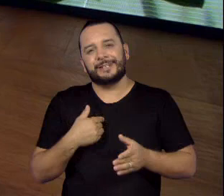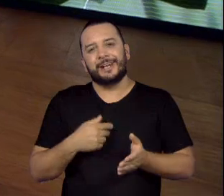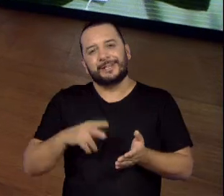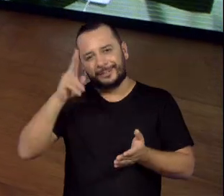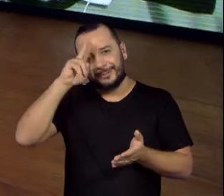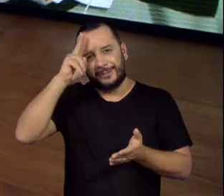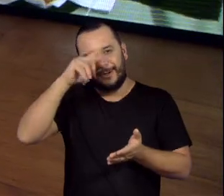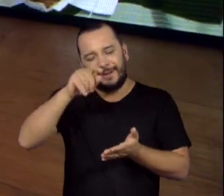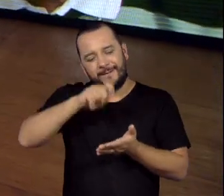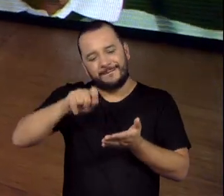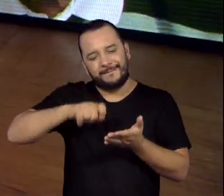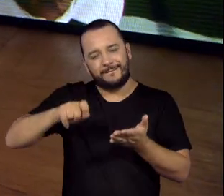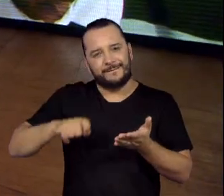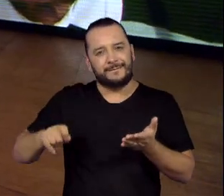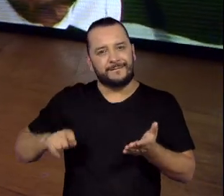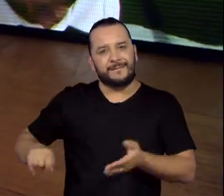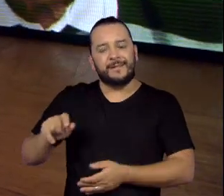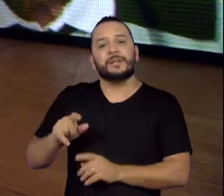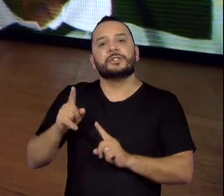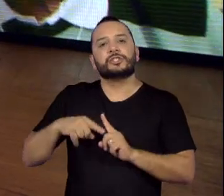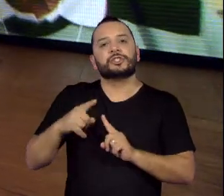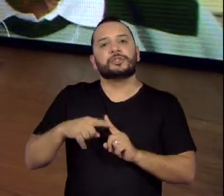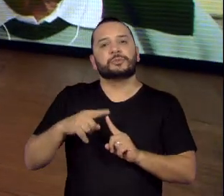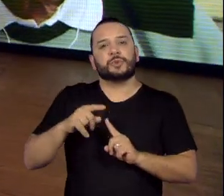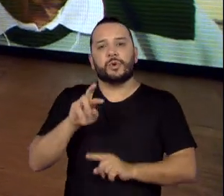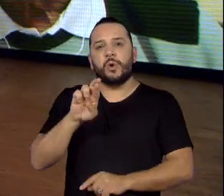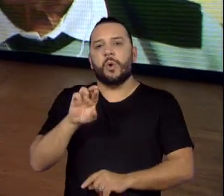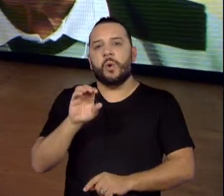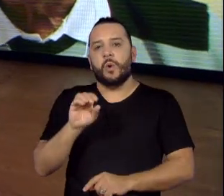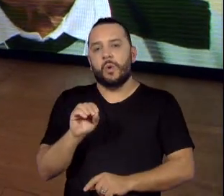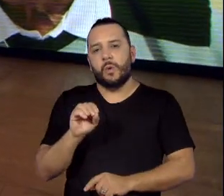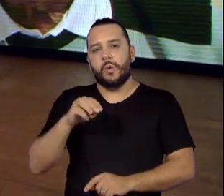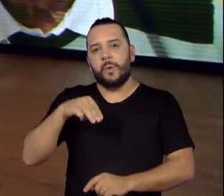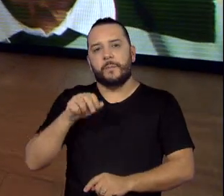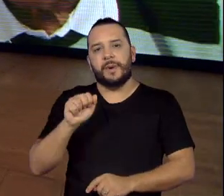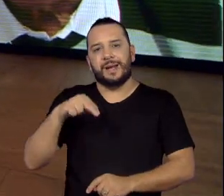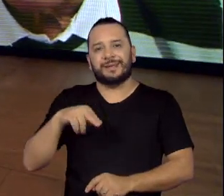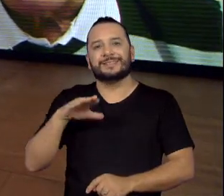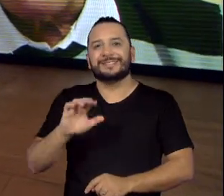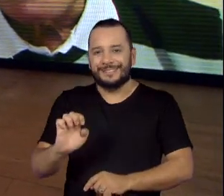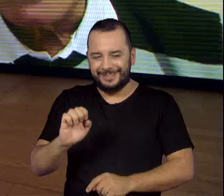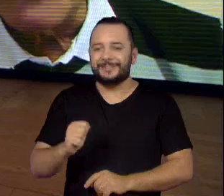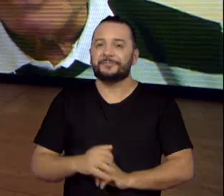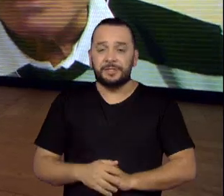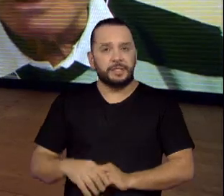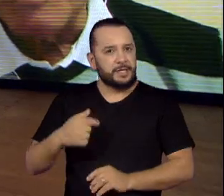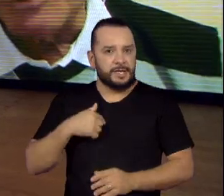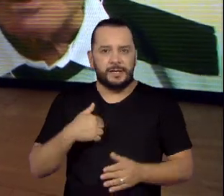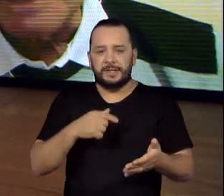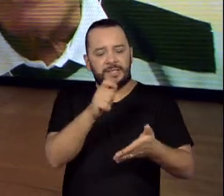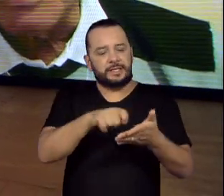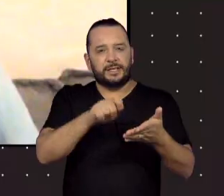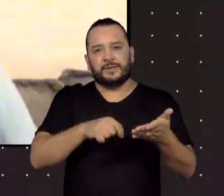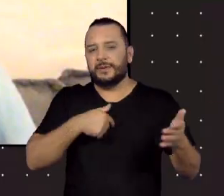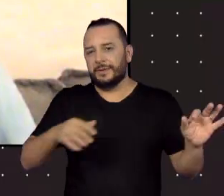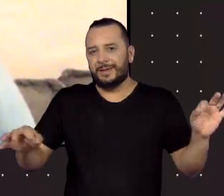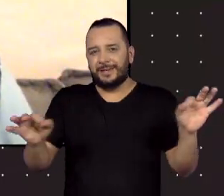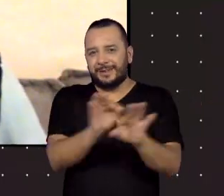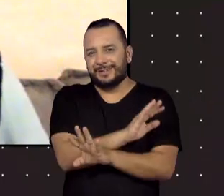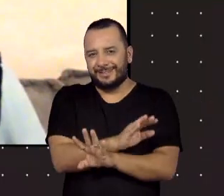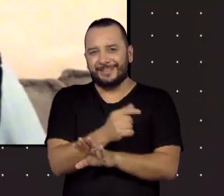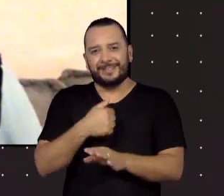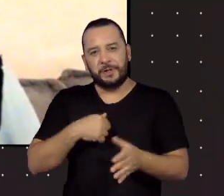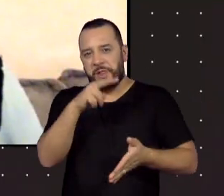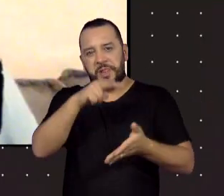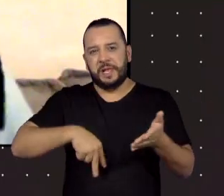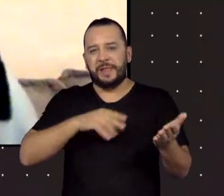romance que eu ainda releio, eu não releio nenhum livro meu, nada. Escreveu, acabou, está pronto. Olha só. Não